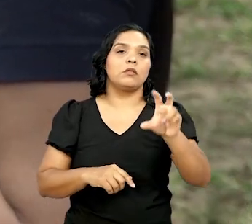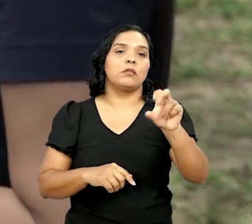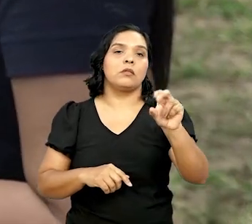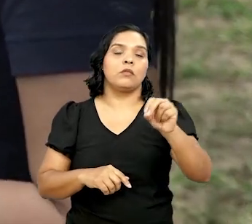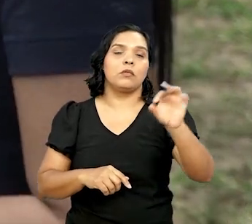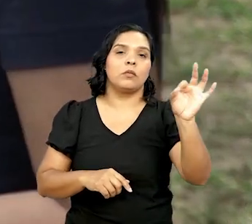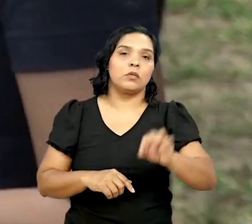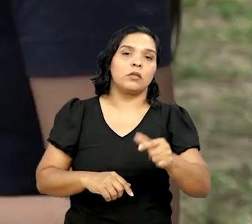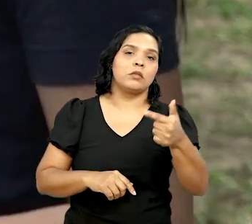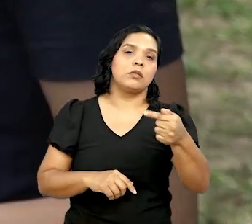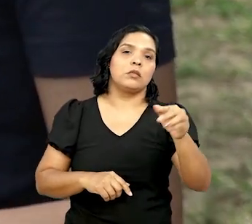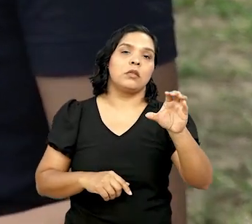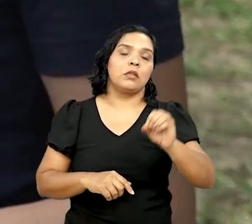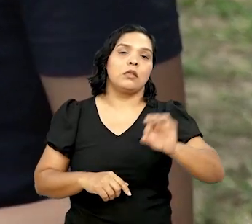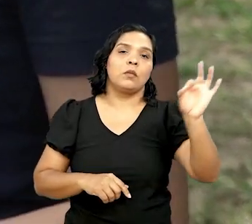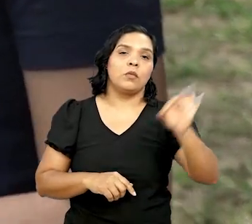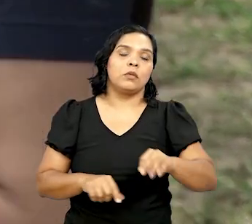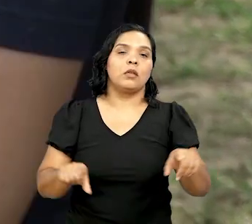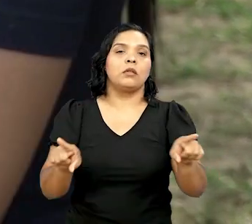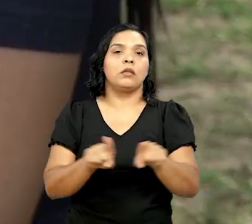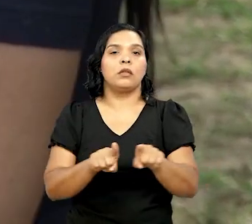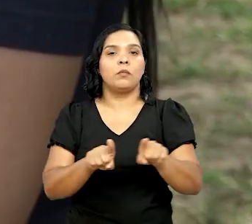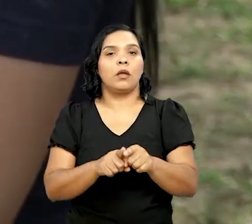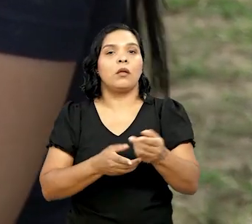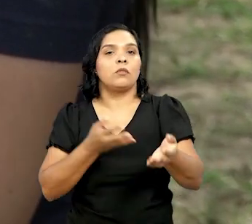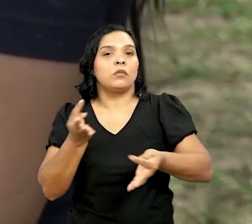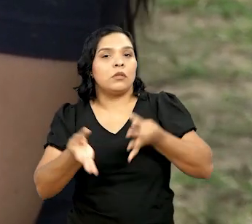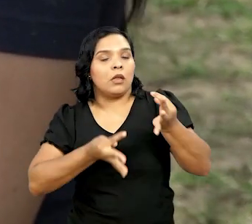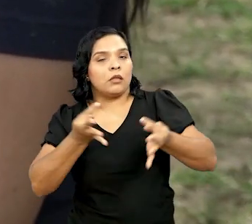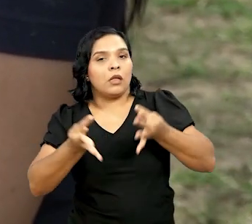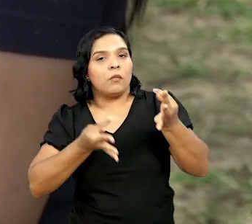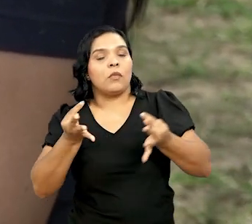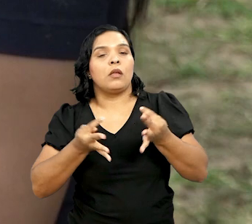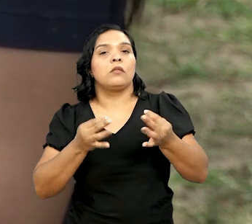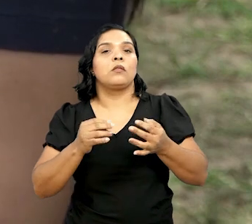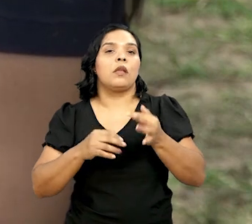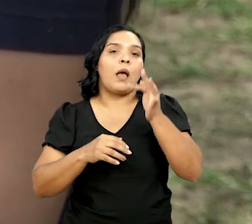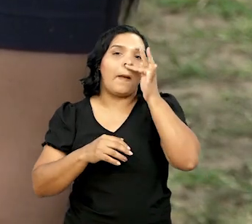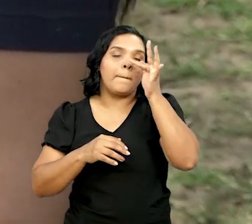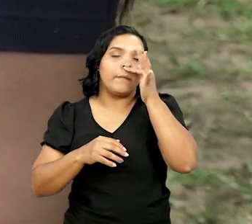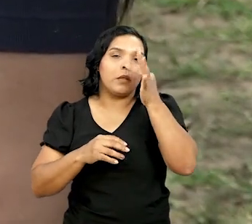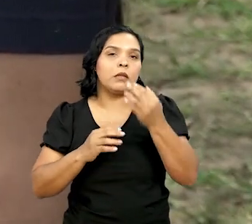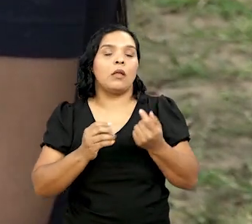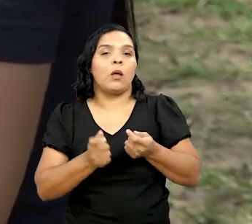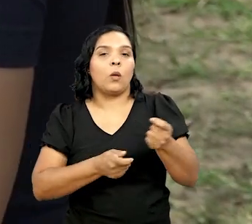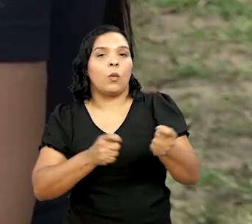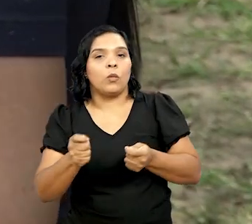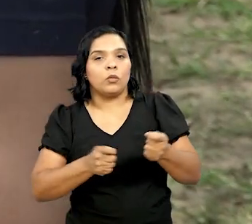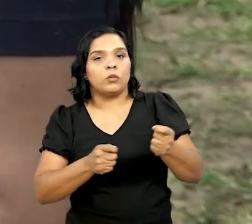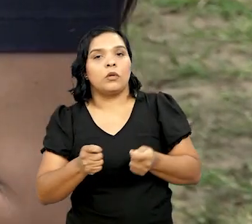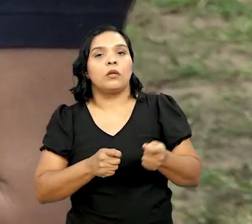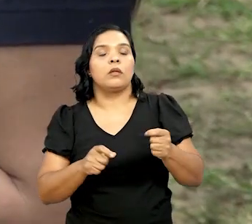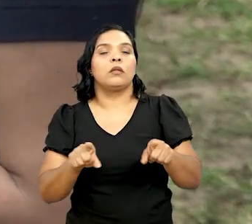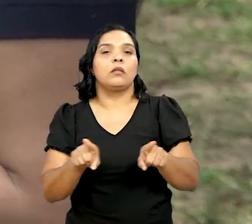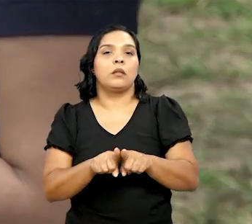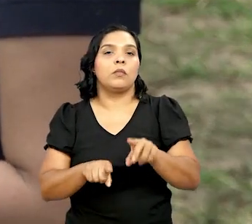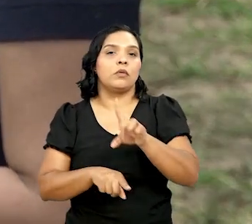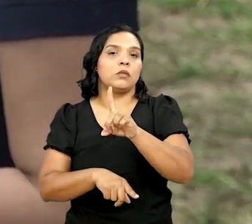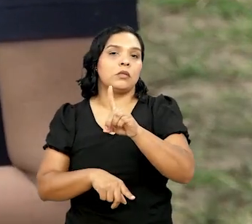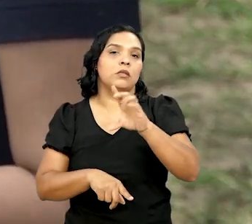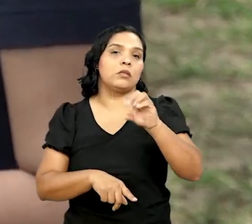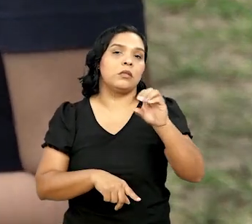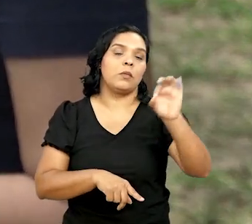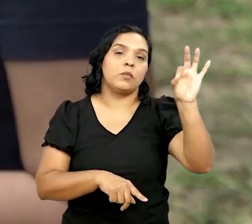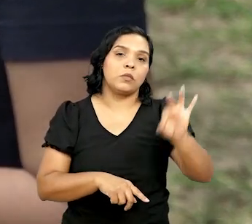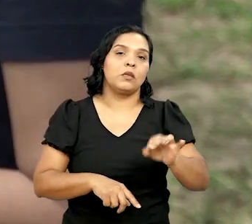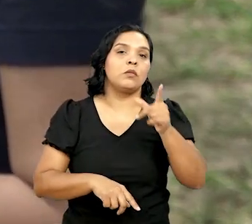50%, 75%, tem a água de abastecimento e tem, que são os tratamentos controle, as plantas controle, e tem também a 100% de água